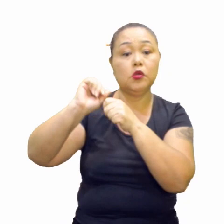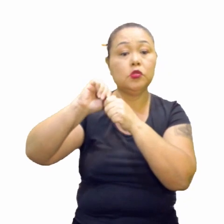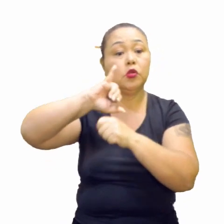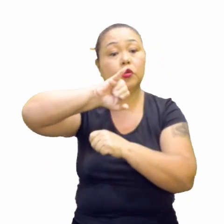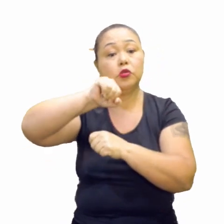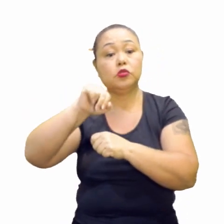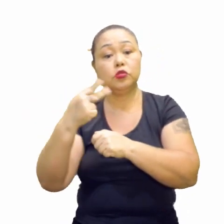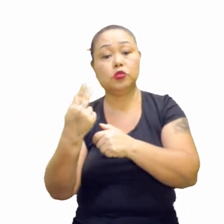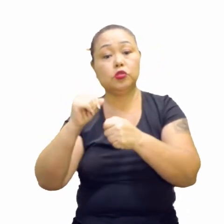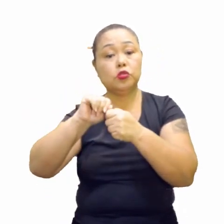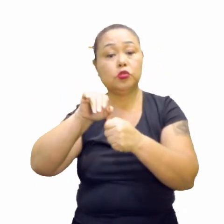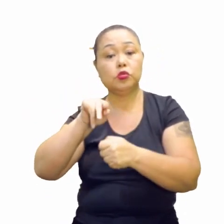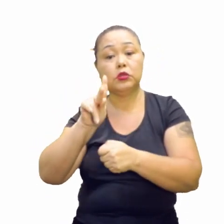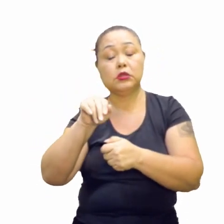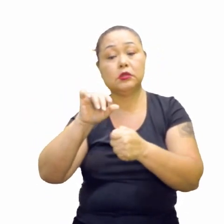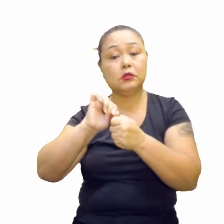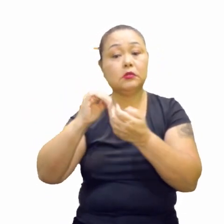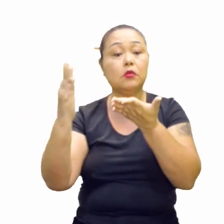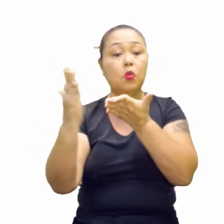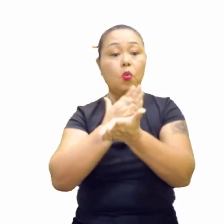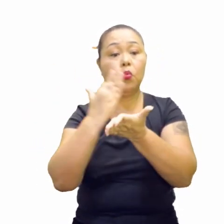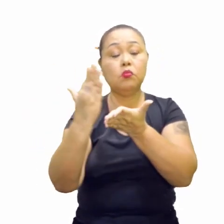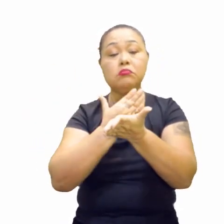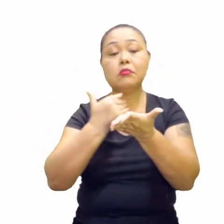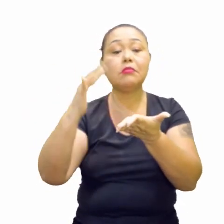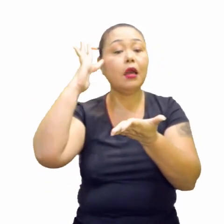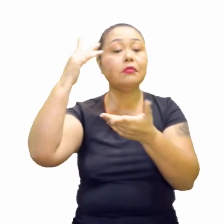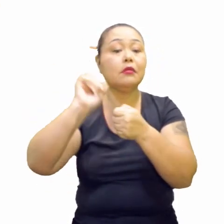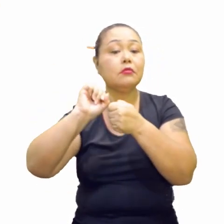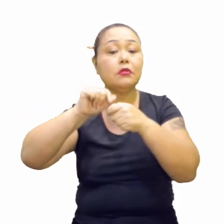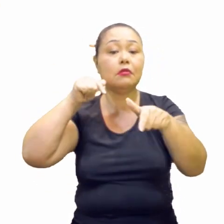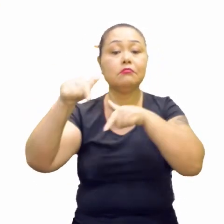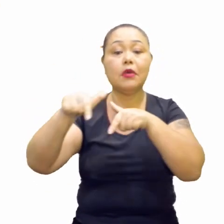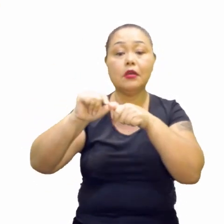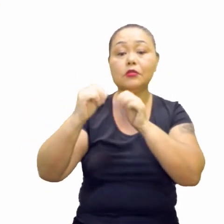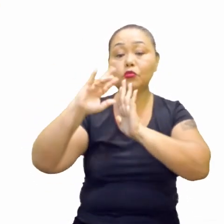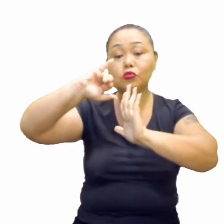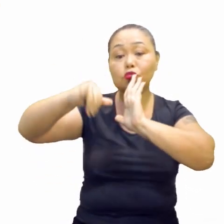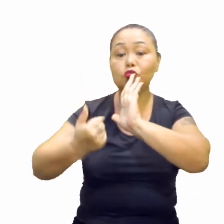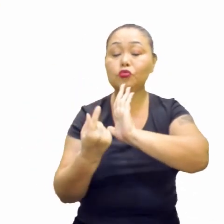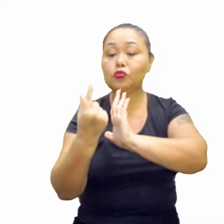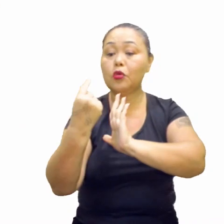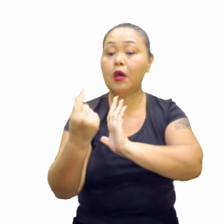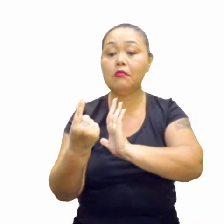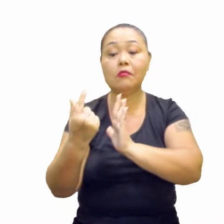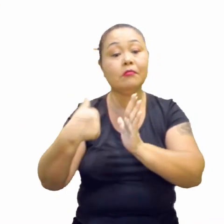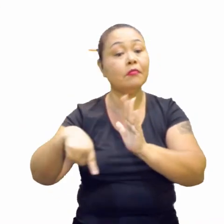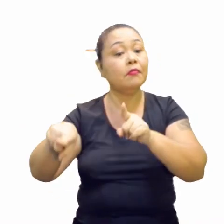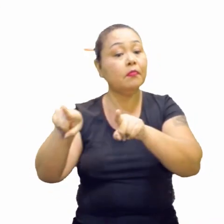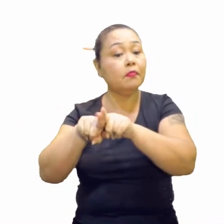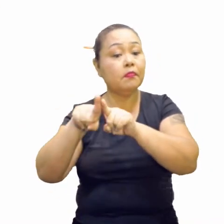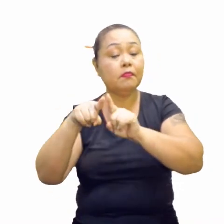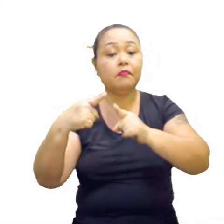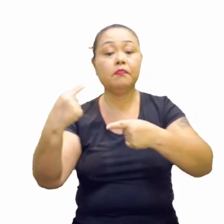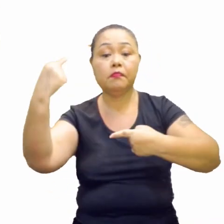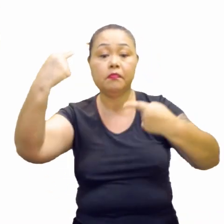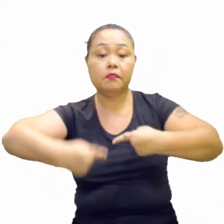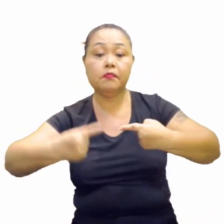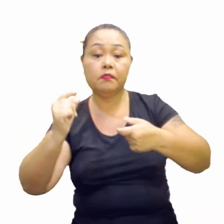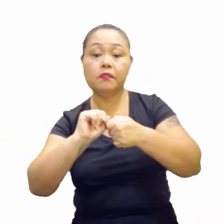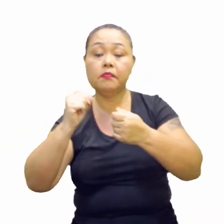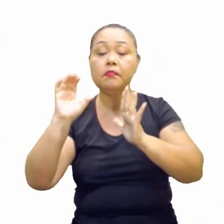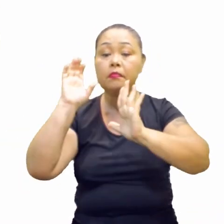Moeda. Houve, então, uma aposta às concessões liberais, fundamentada na afirmação do Estado como agente